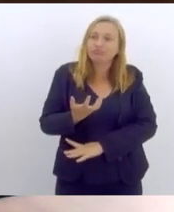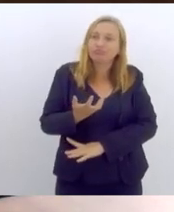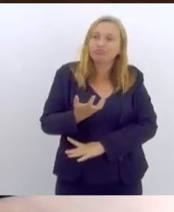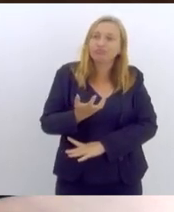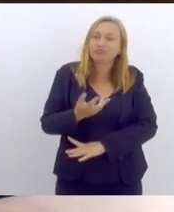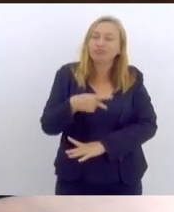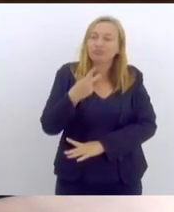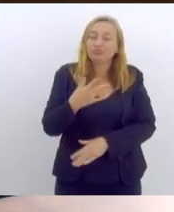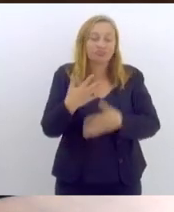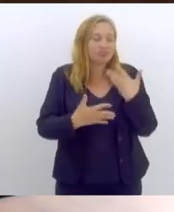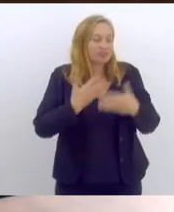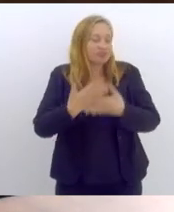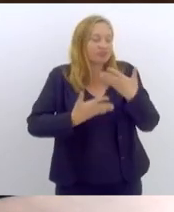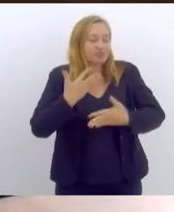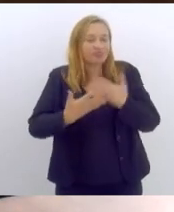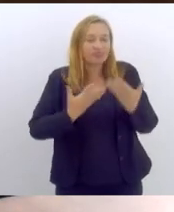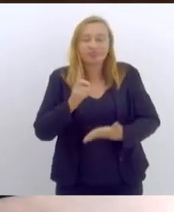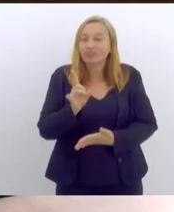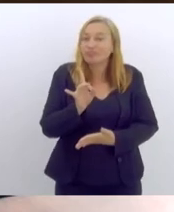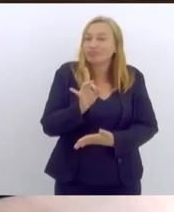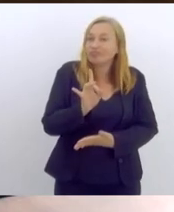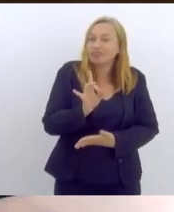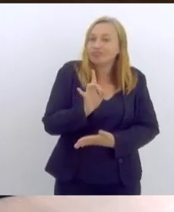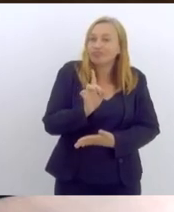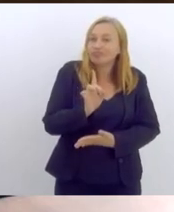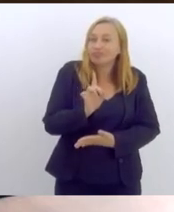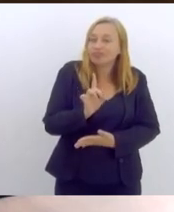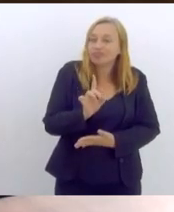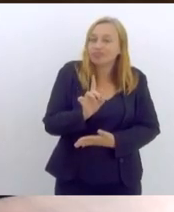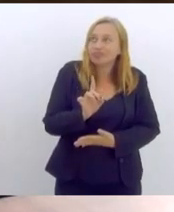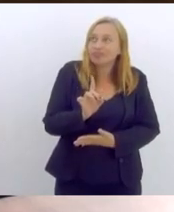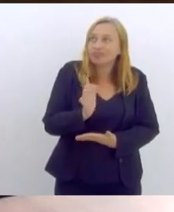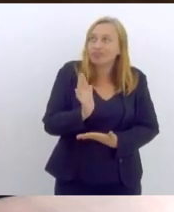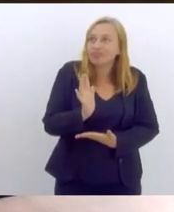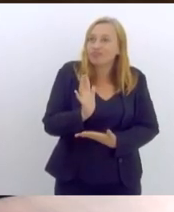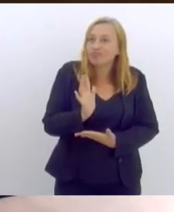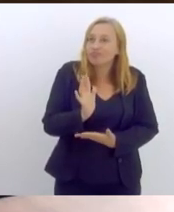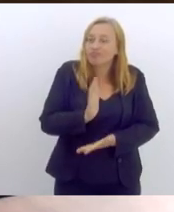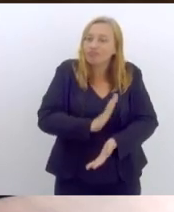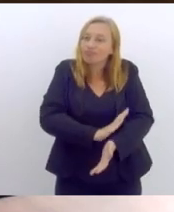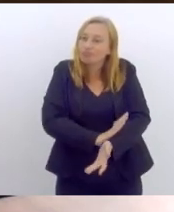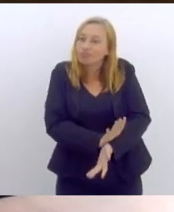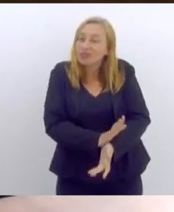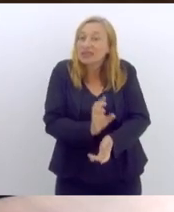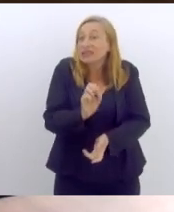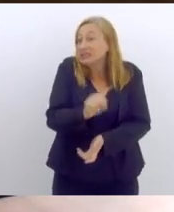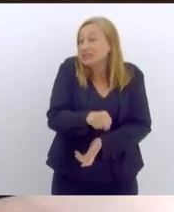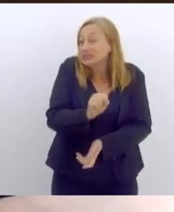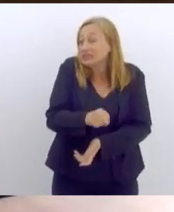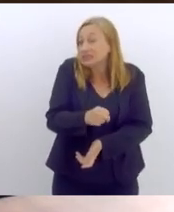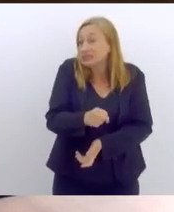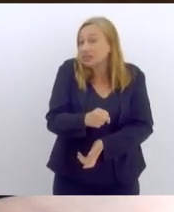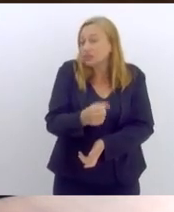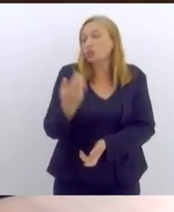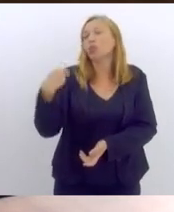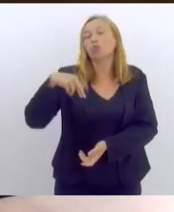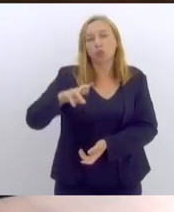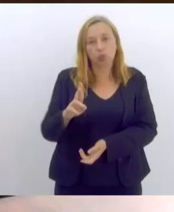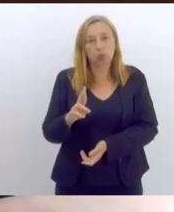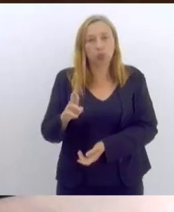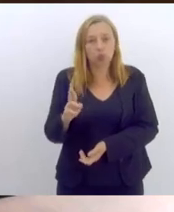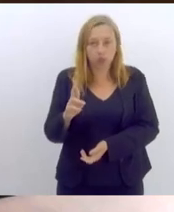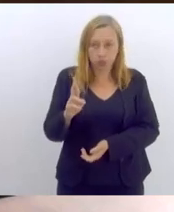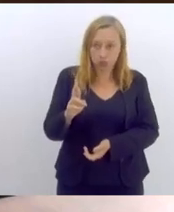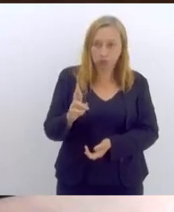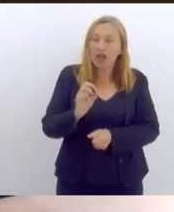minha satisfação, não pelo espectro do racismo, e sim pelo espectro religioso.